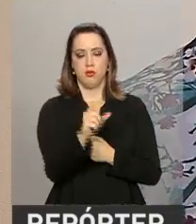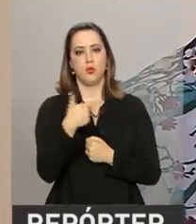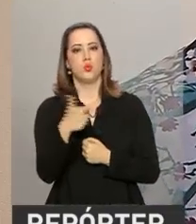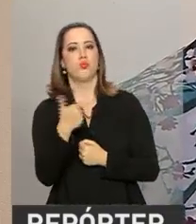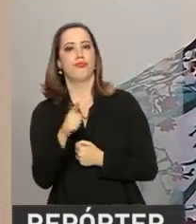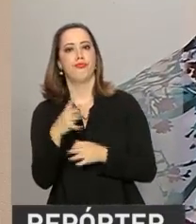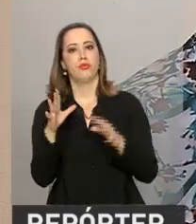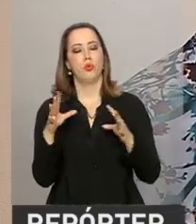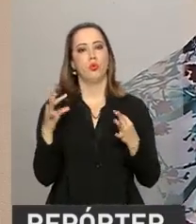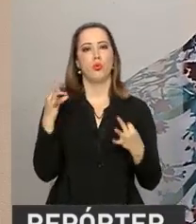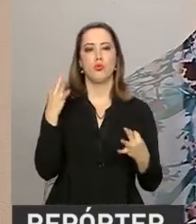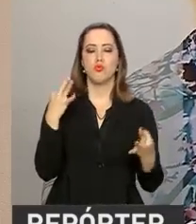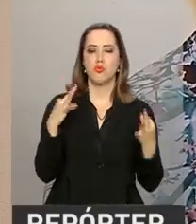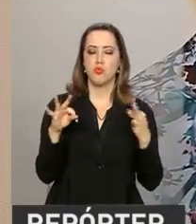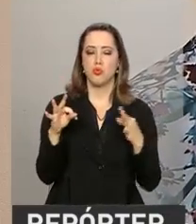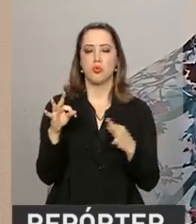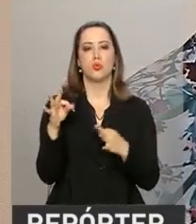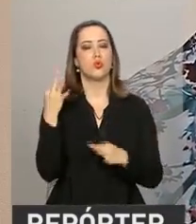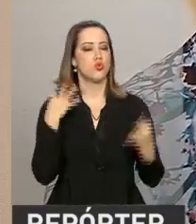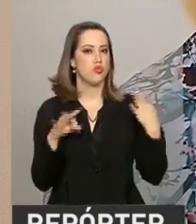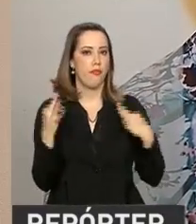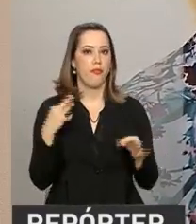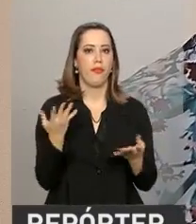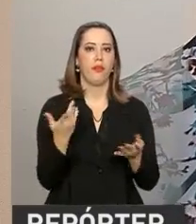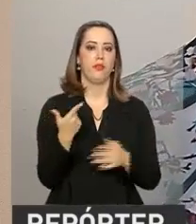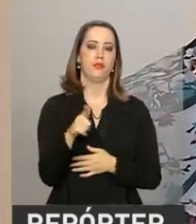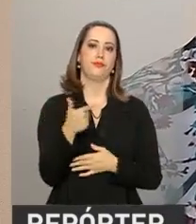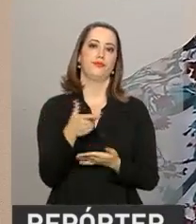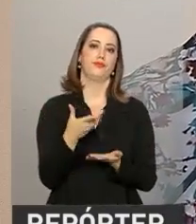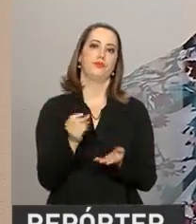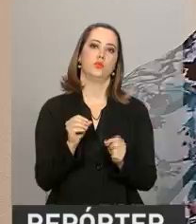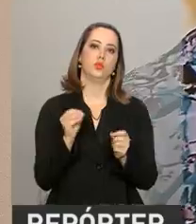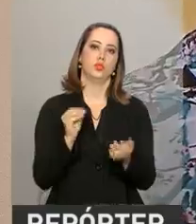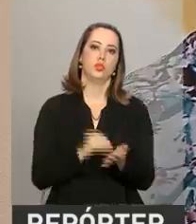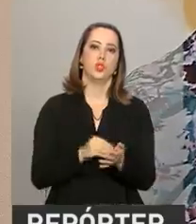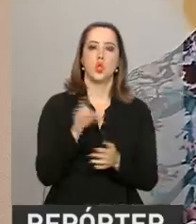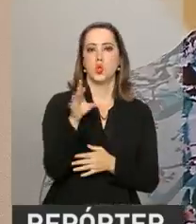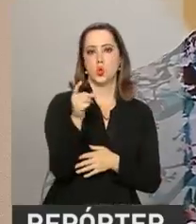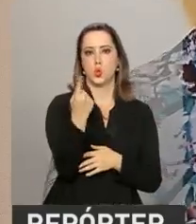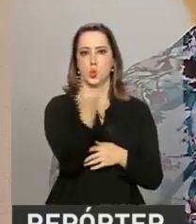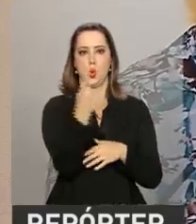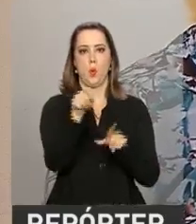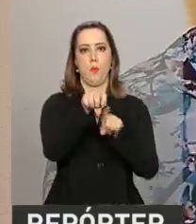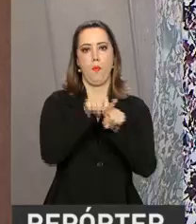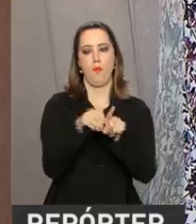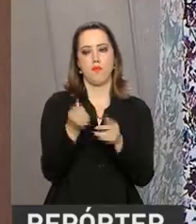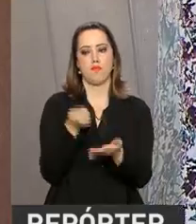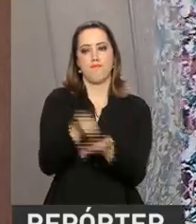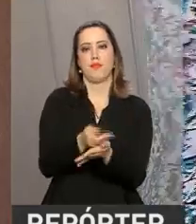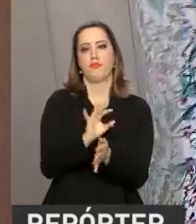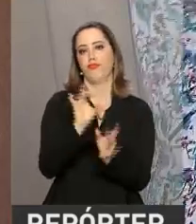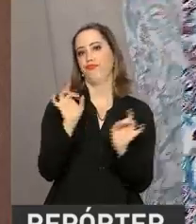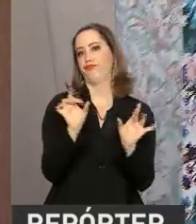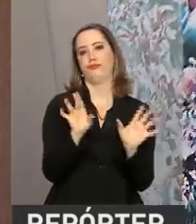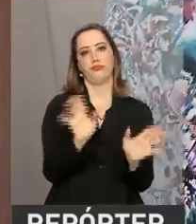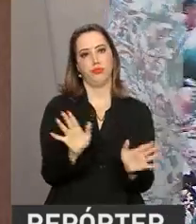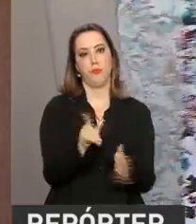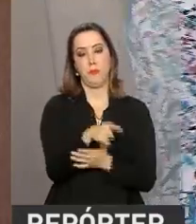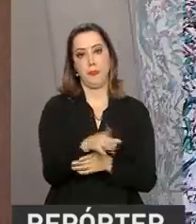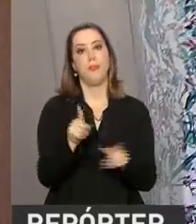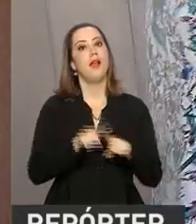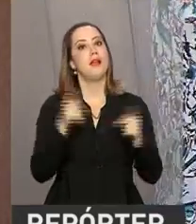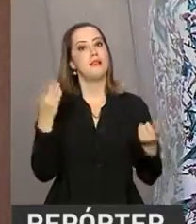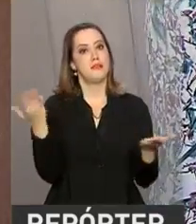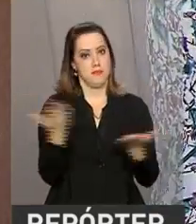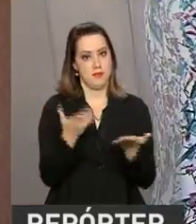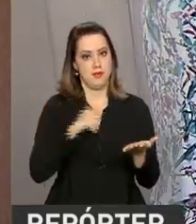né ganhava assim trabalhando o mês pagava e pronto só isso além da carteira assinada e